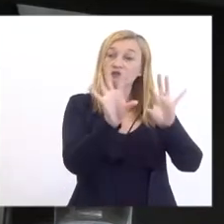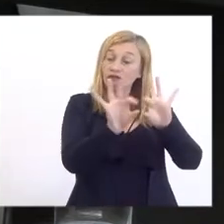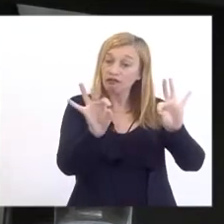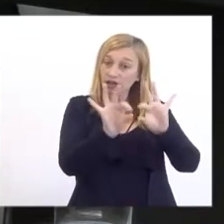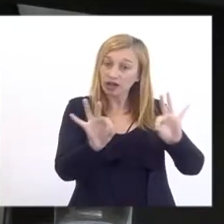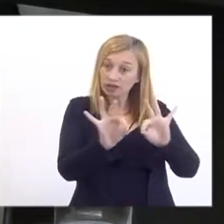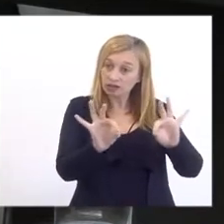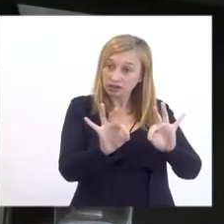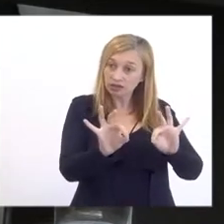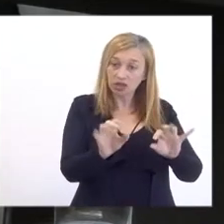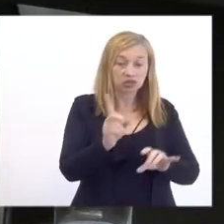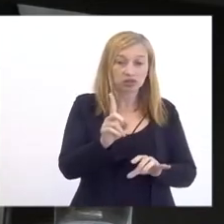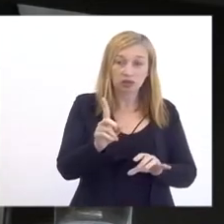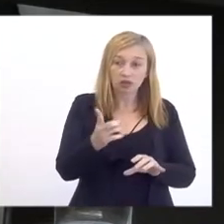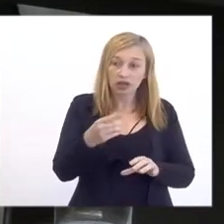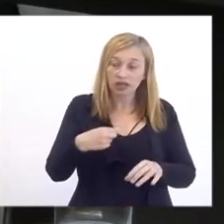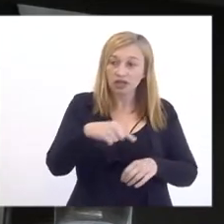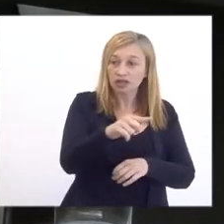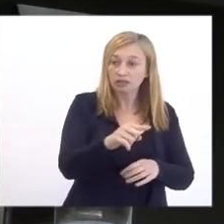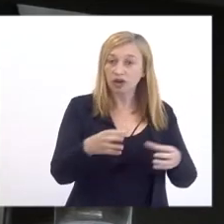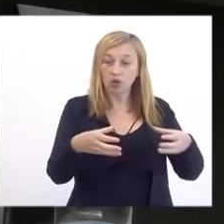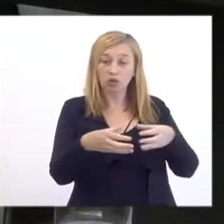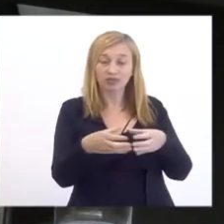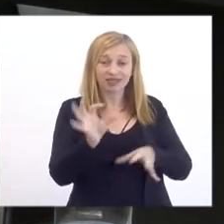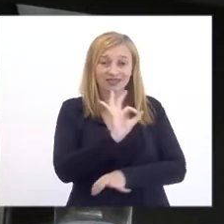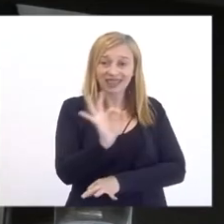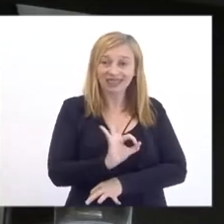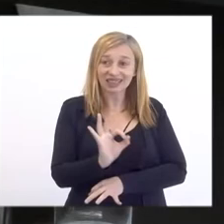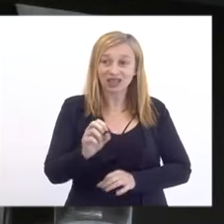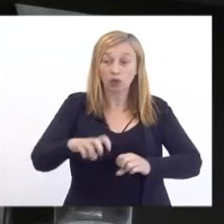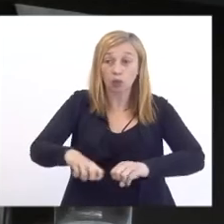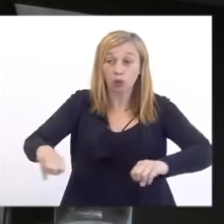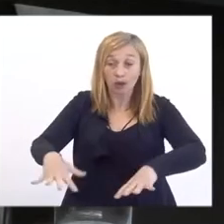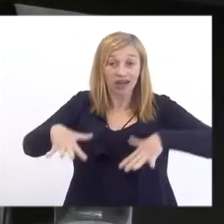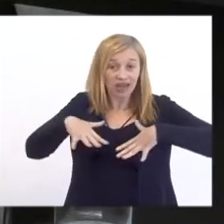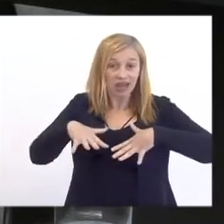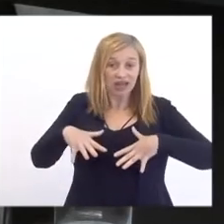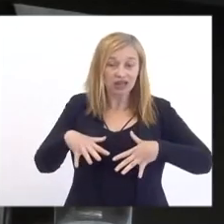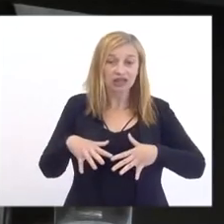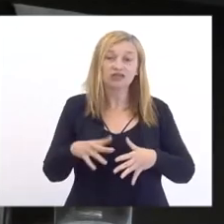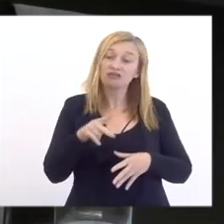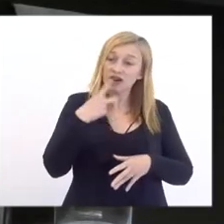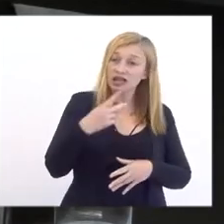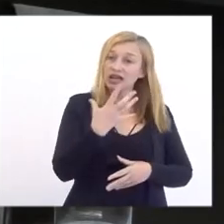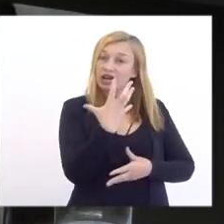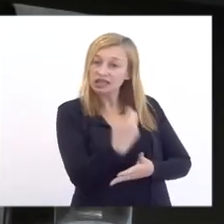é submetido a comissão nenhuma. O plenário decide se aceita ou não destaque.